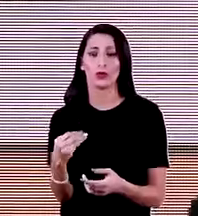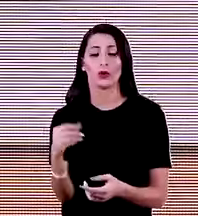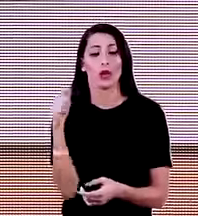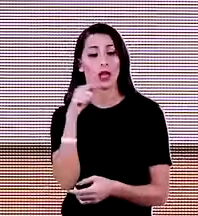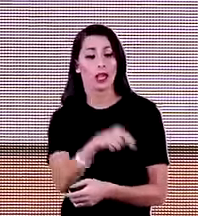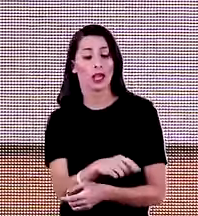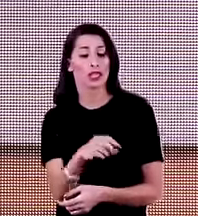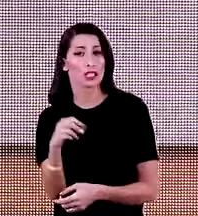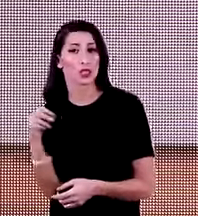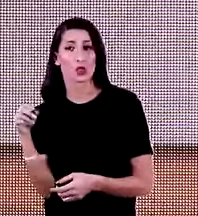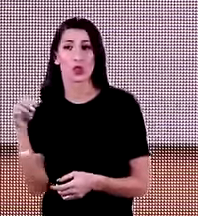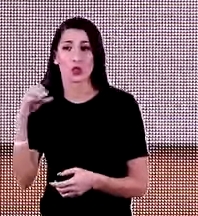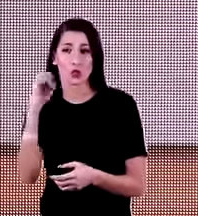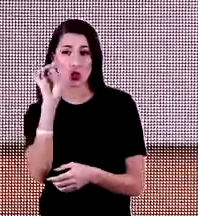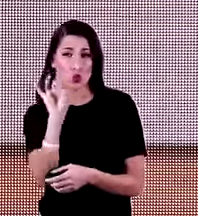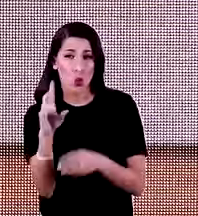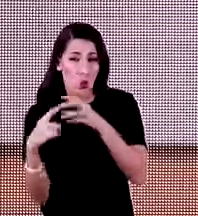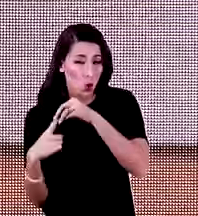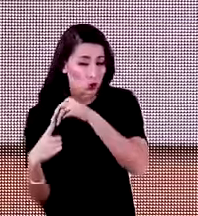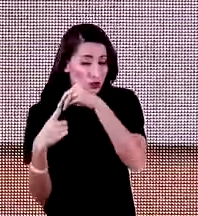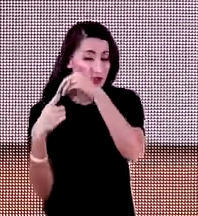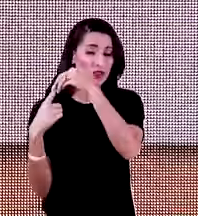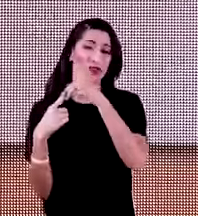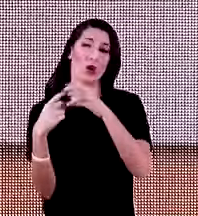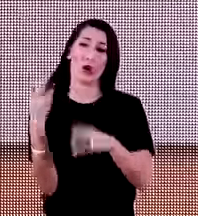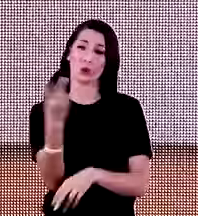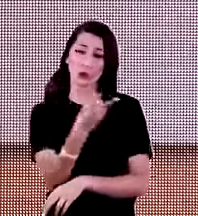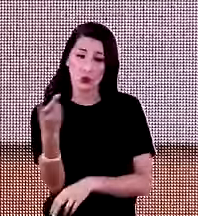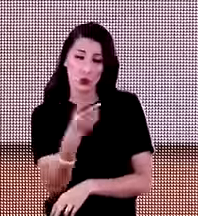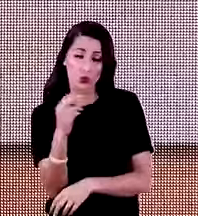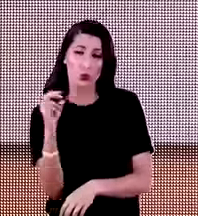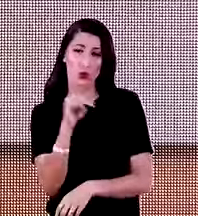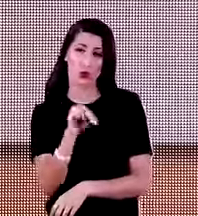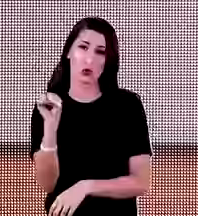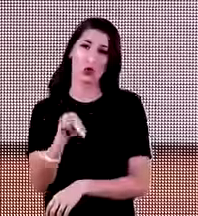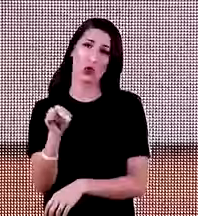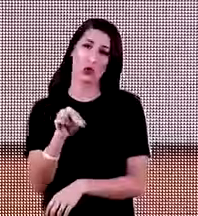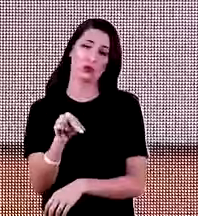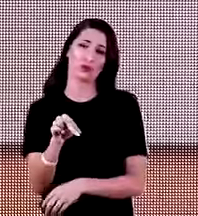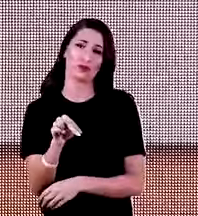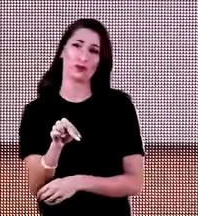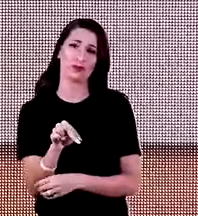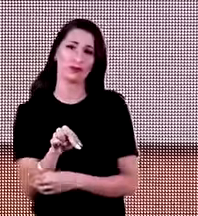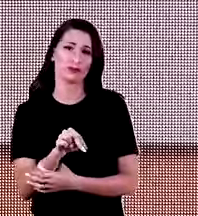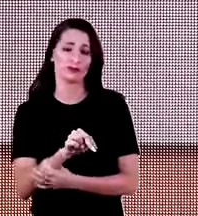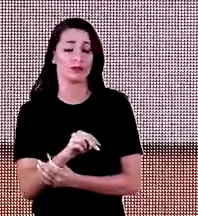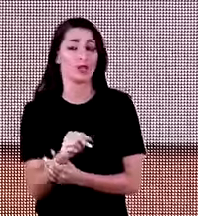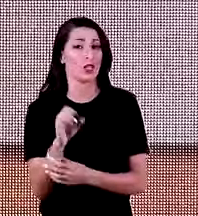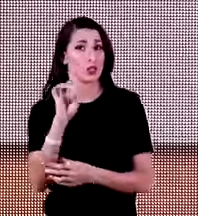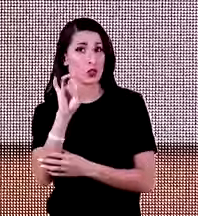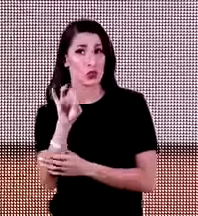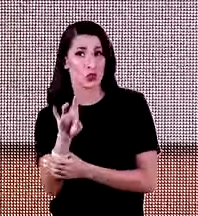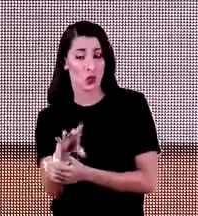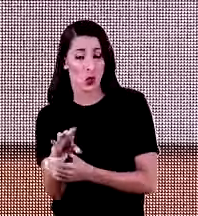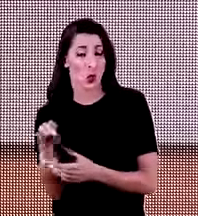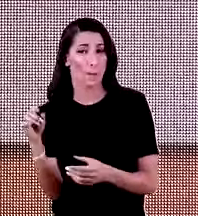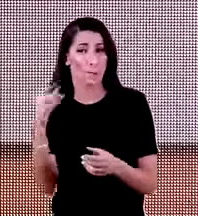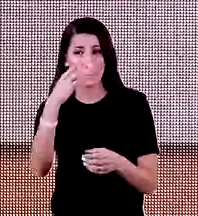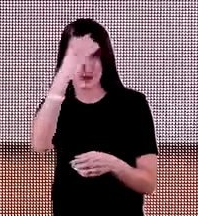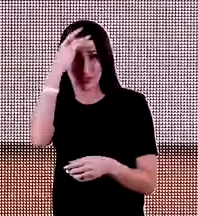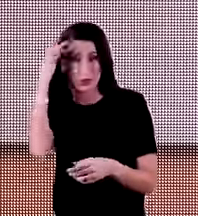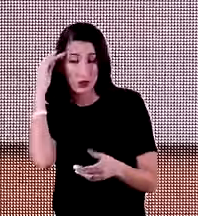consiga dimensionar o tamanho da dor de Noemi, porque só quem já perdeu tanta gente e de uma vez